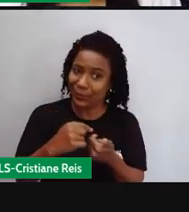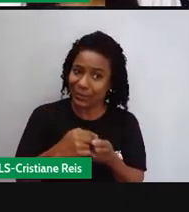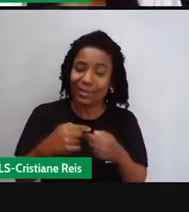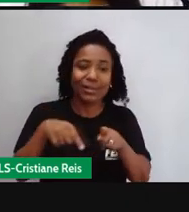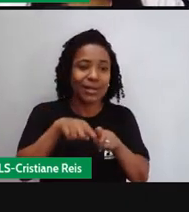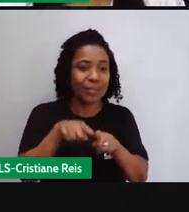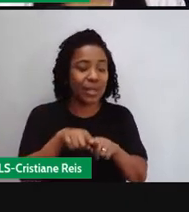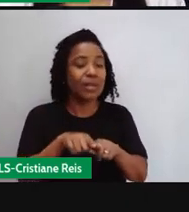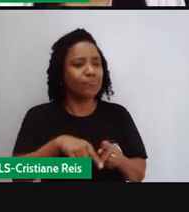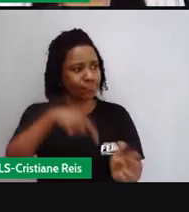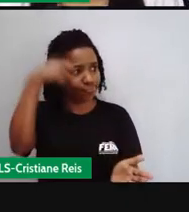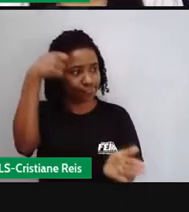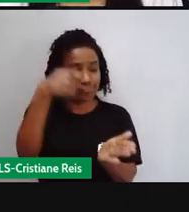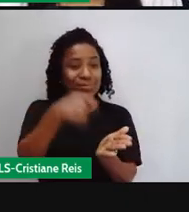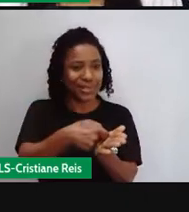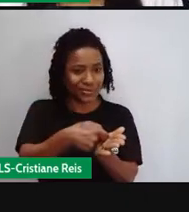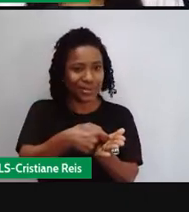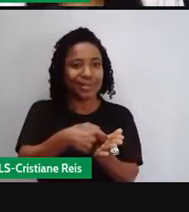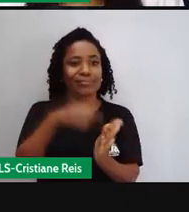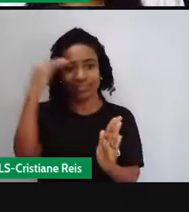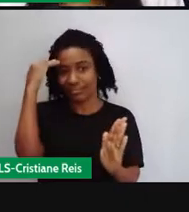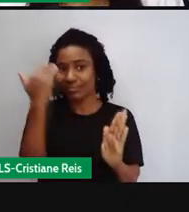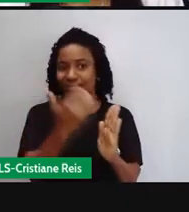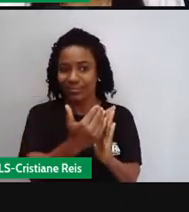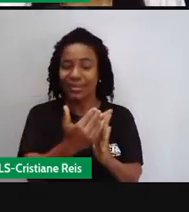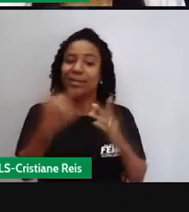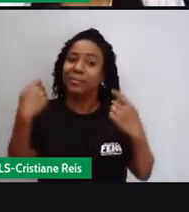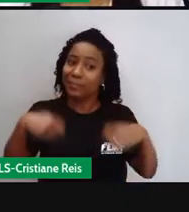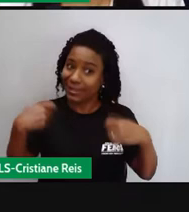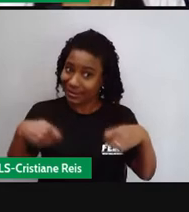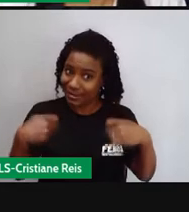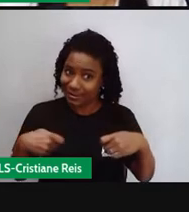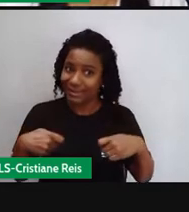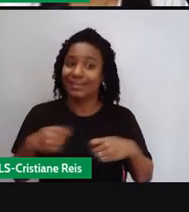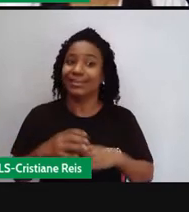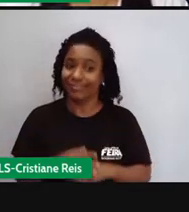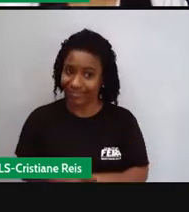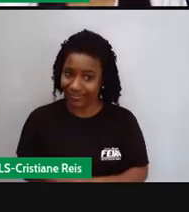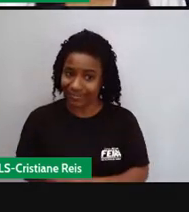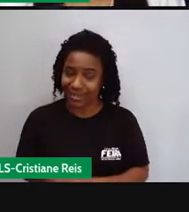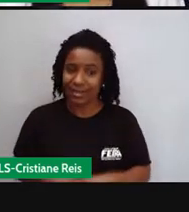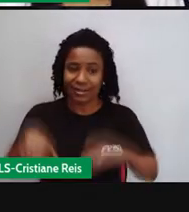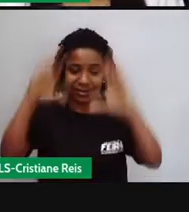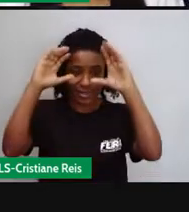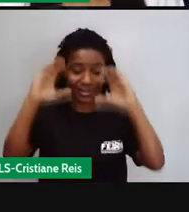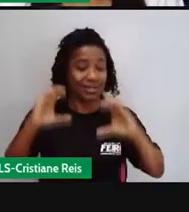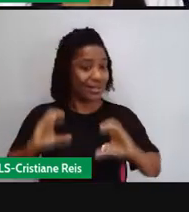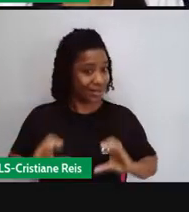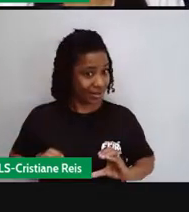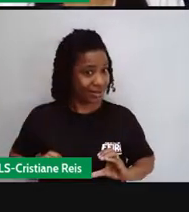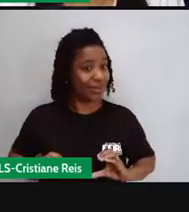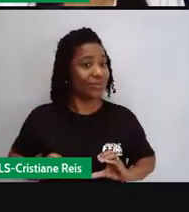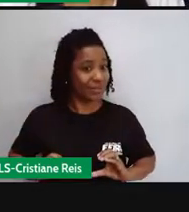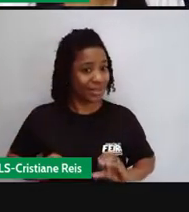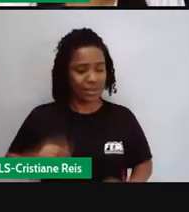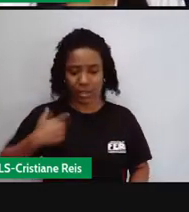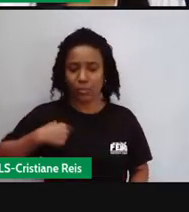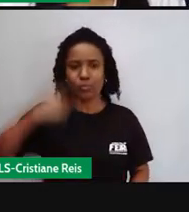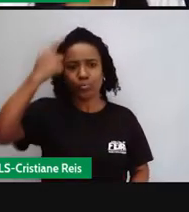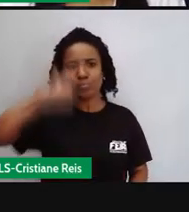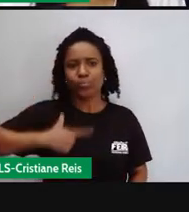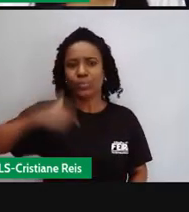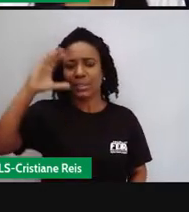ser cidadão, exercer a cidadania e é muito importante aí conhecer os meus direitos e conhecer